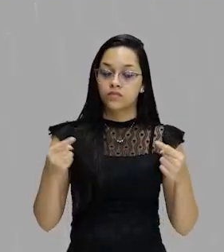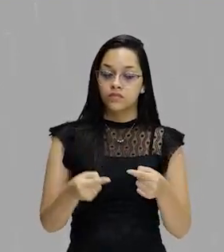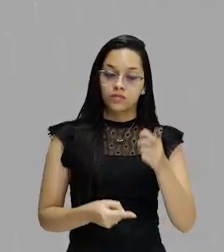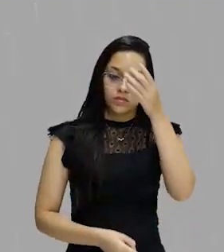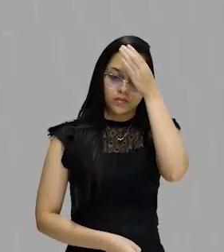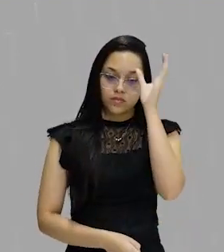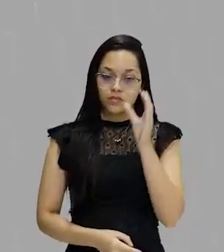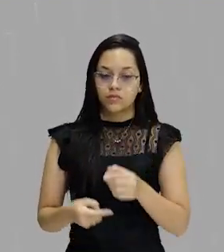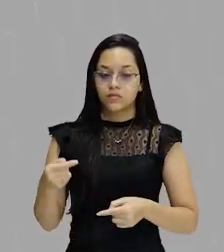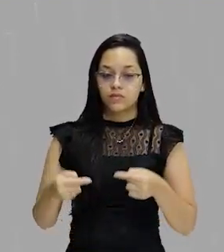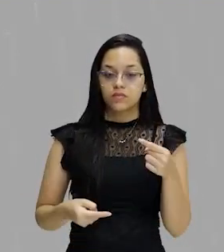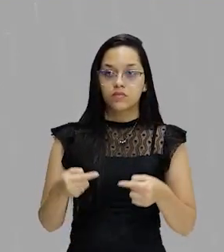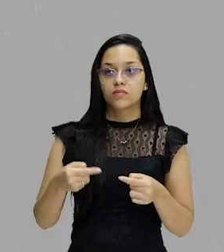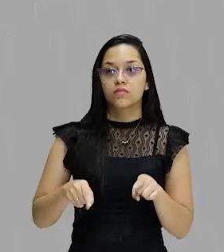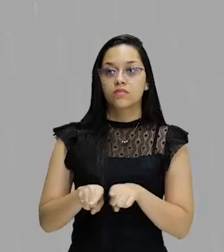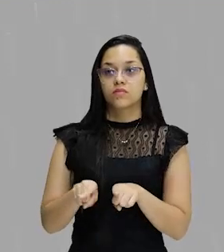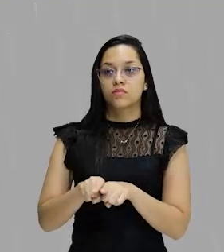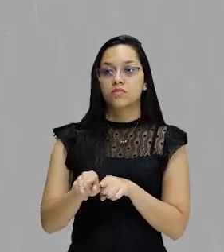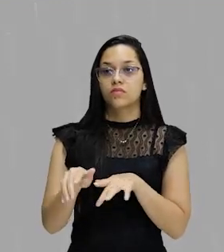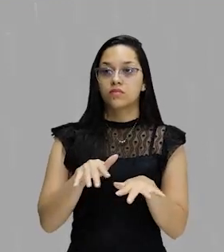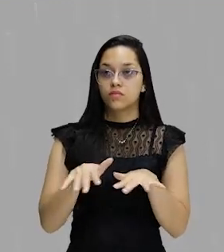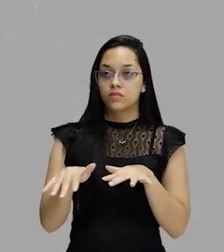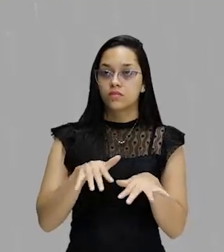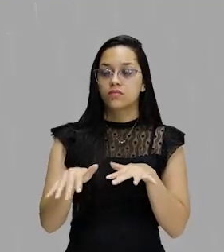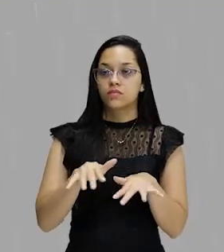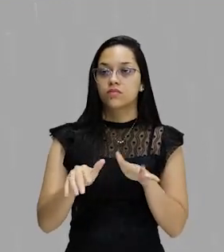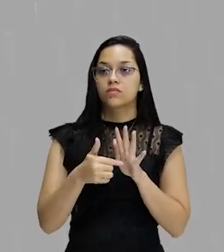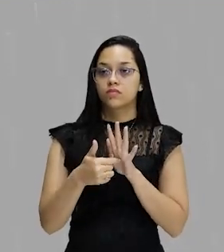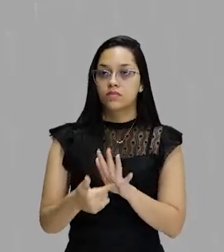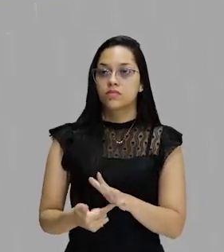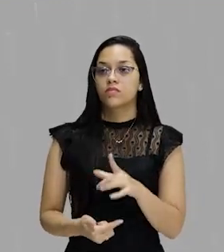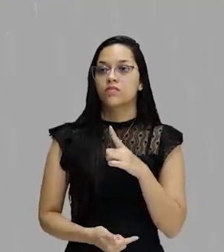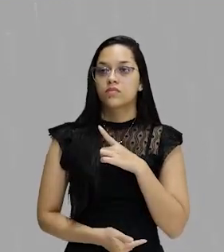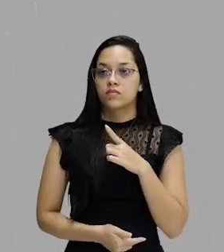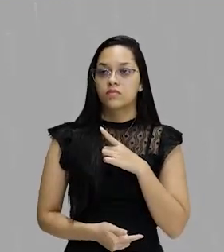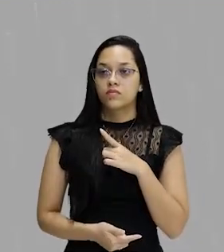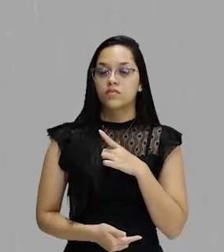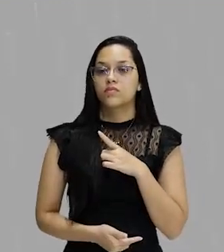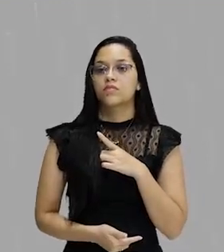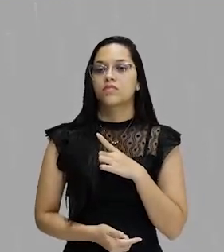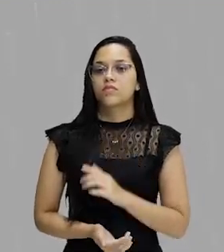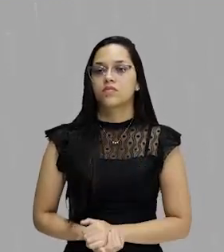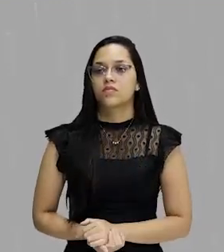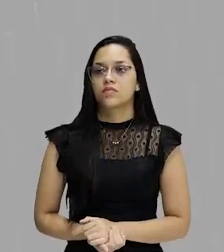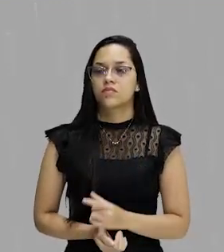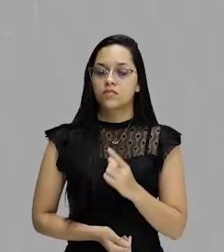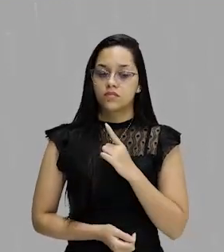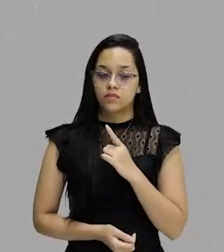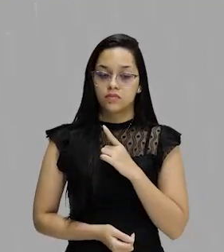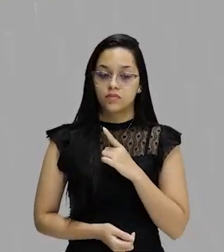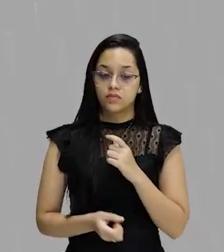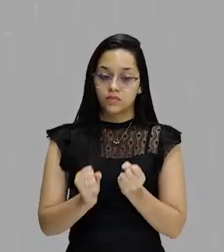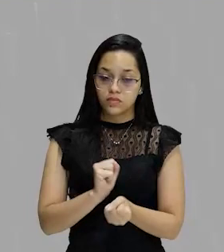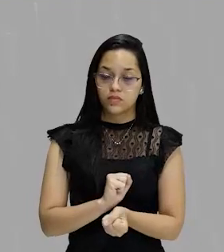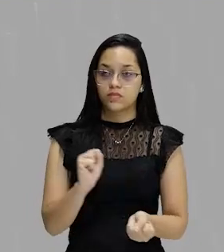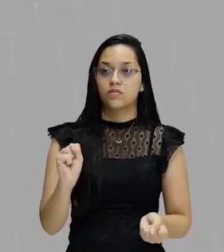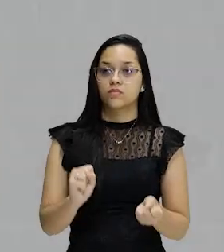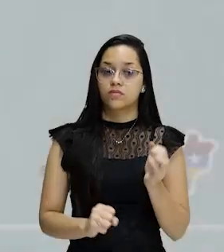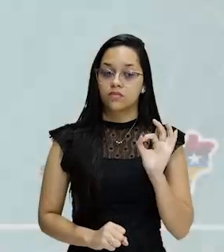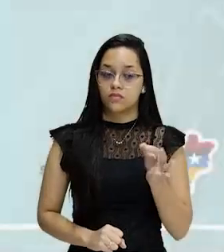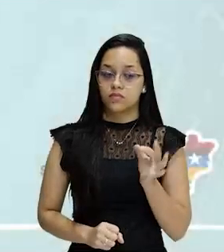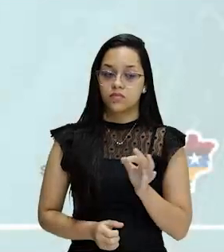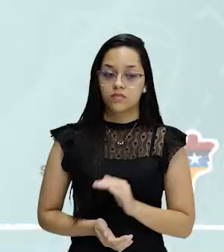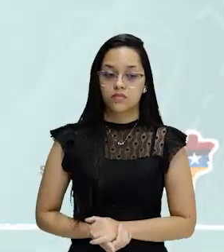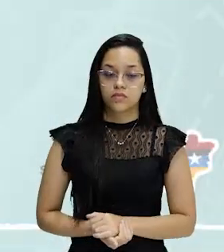cultura política e os movimentos, evidentemente, questões contra-revolucionárias. Então, ideais de liberdade, certo,